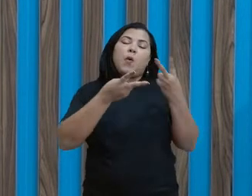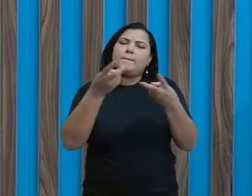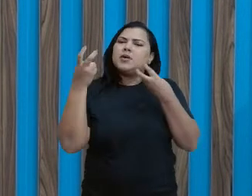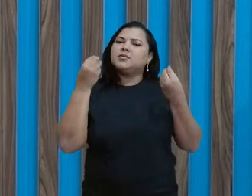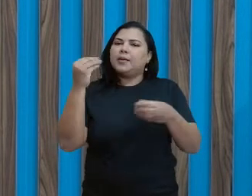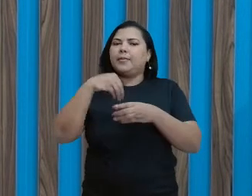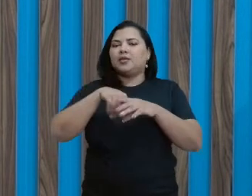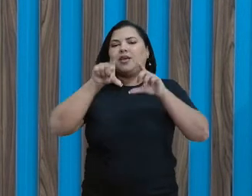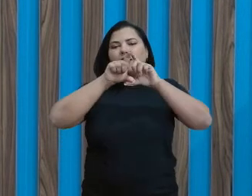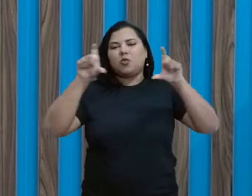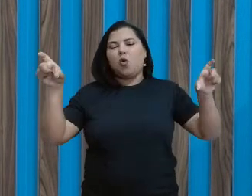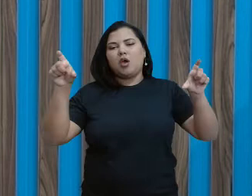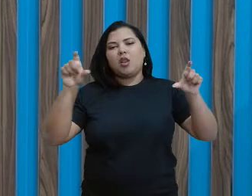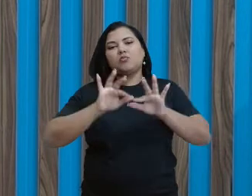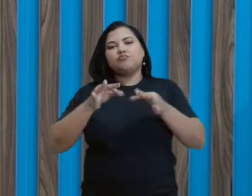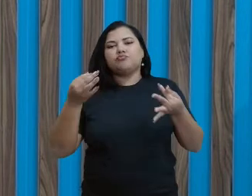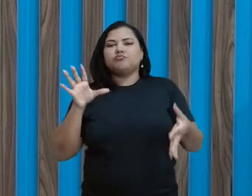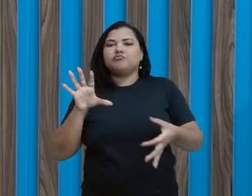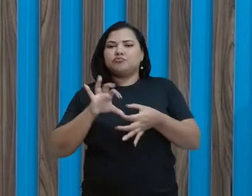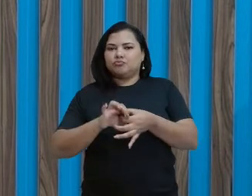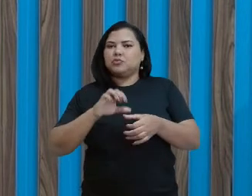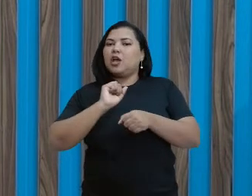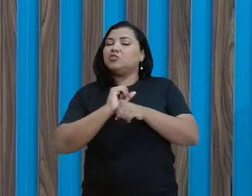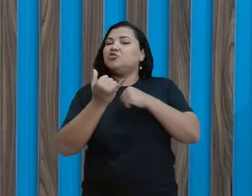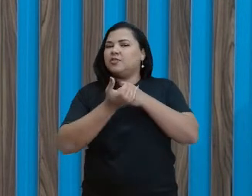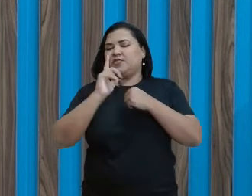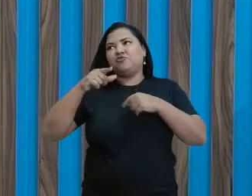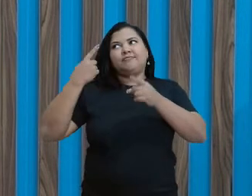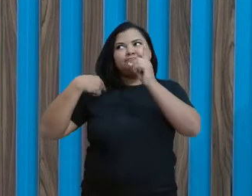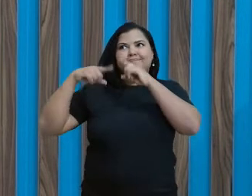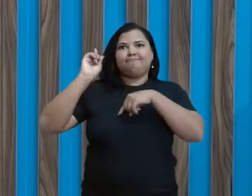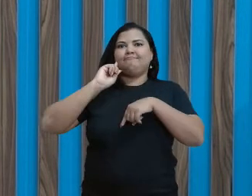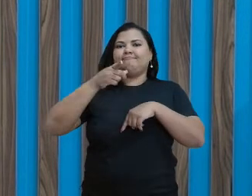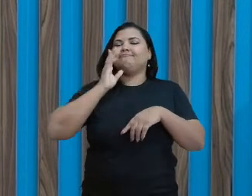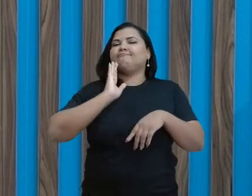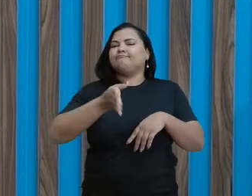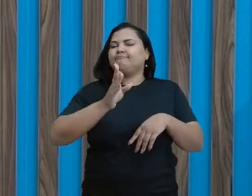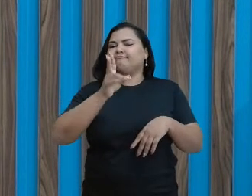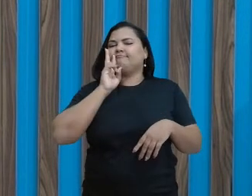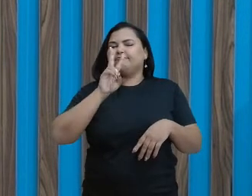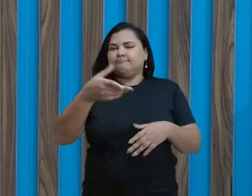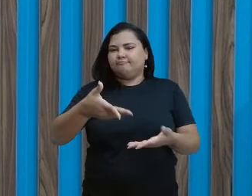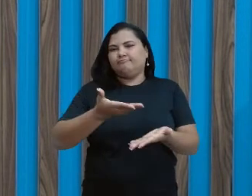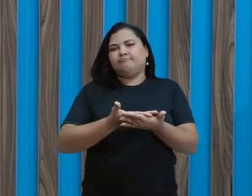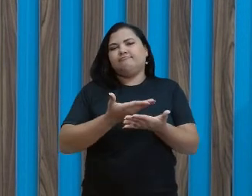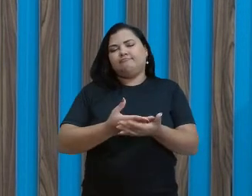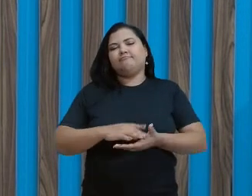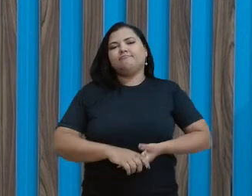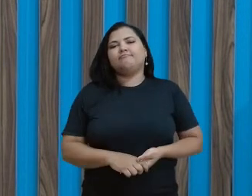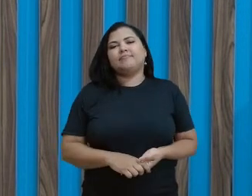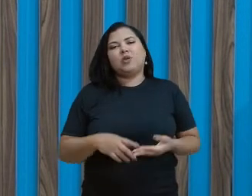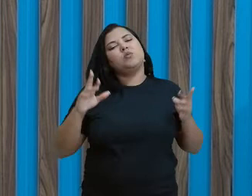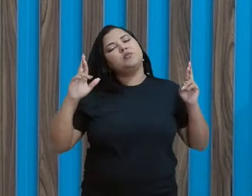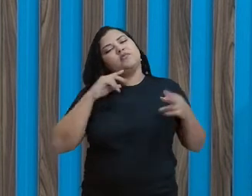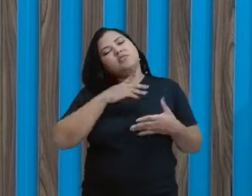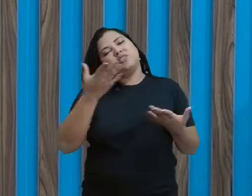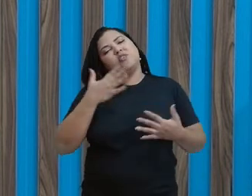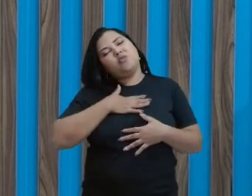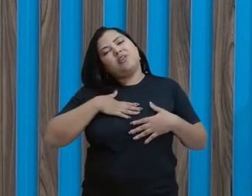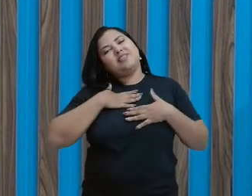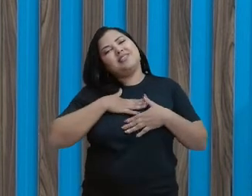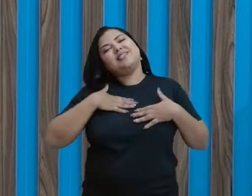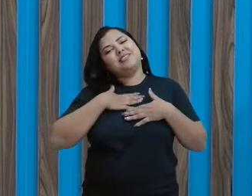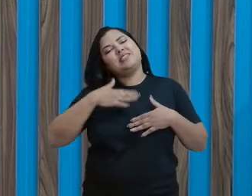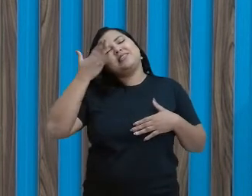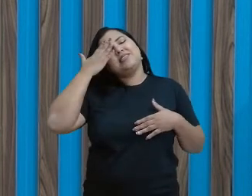uma oração subordinada adjetiva, né? Que já é bem mais avançado, que foi o que vocês viram na aula de hoje também. Espero que vocês tenham